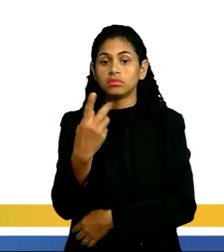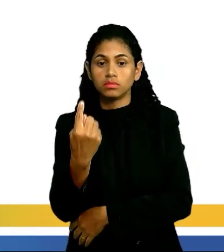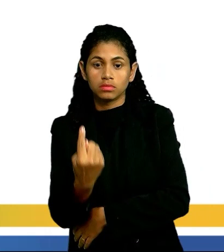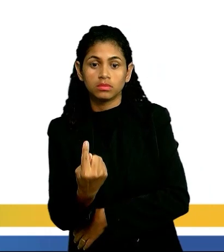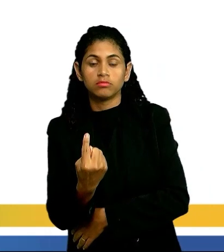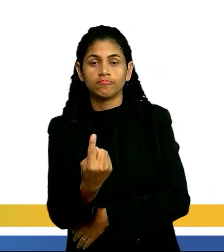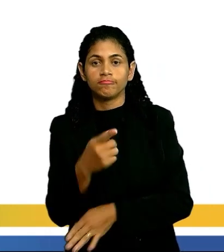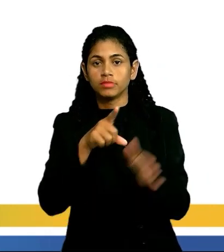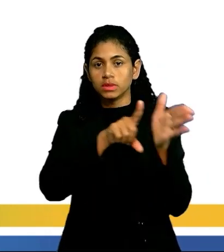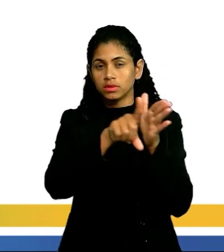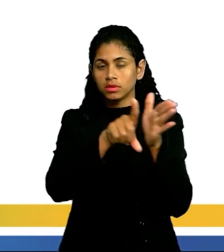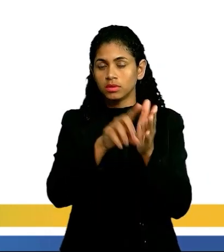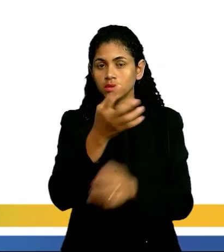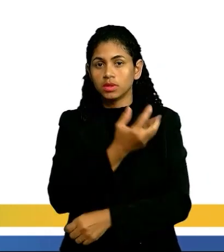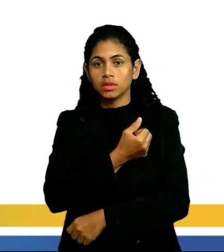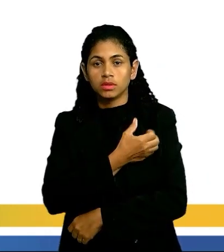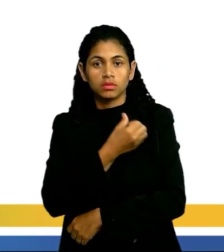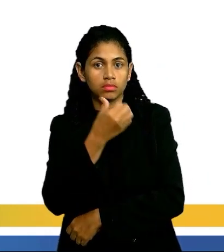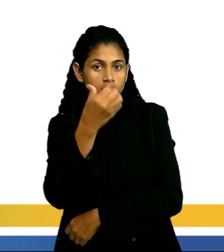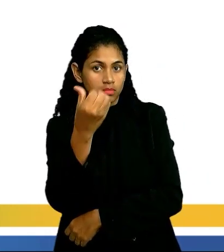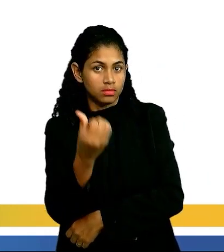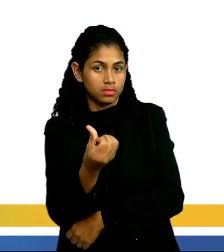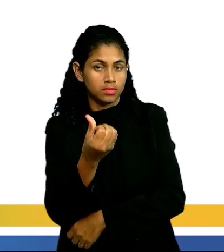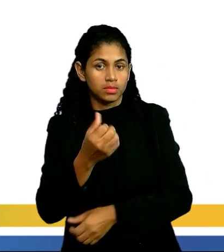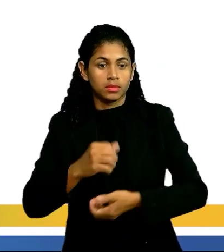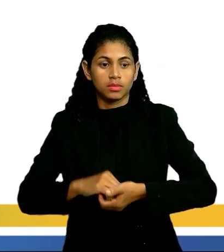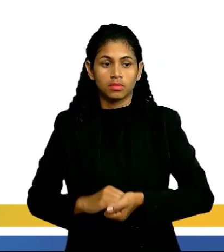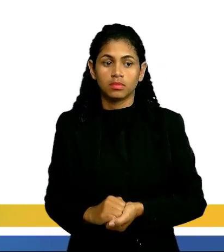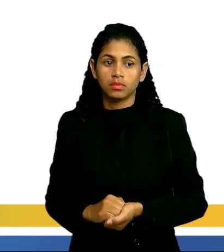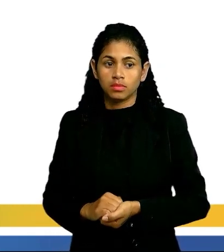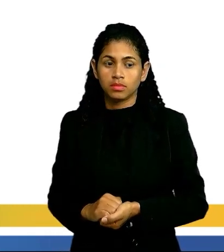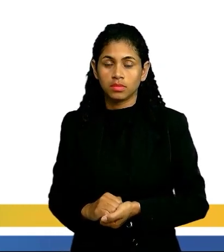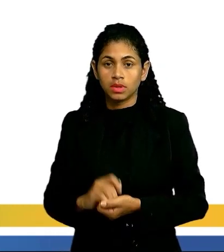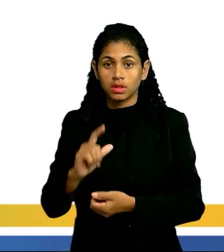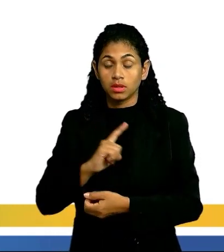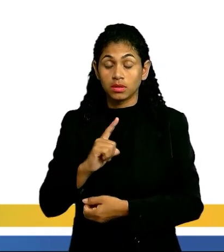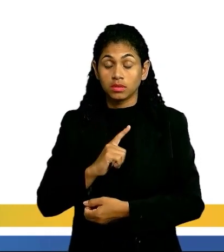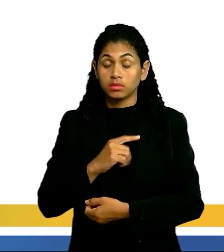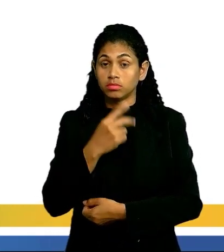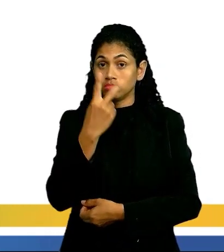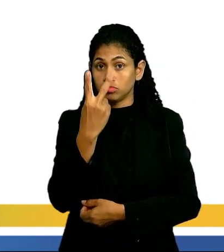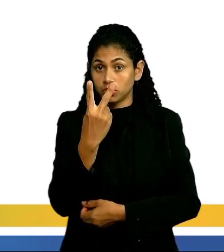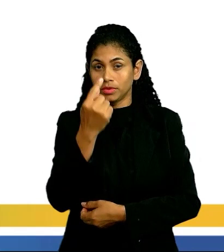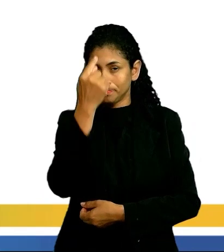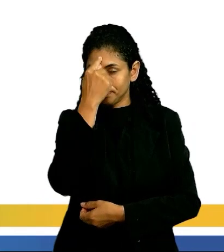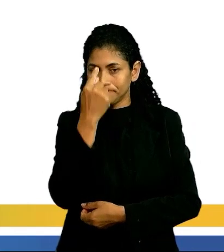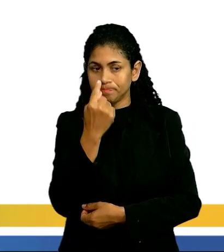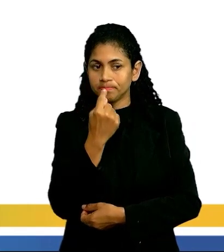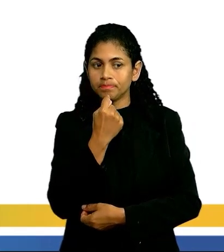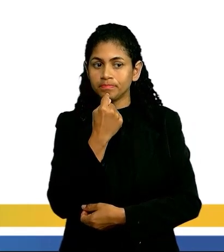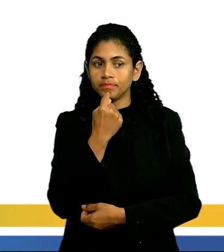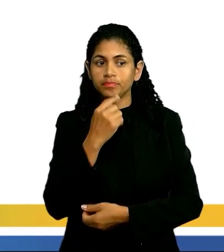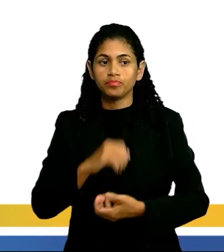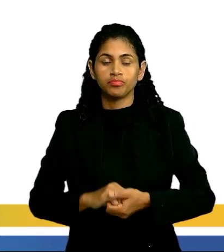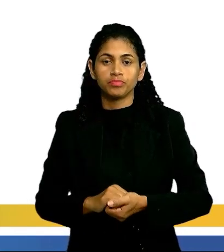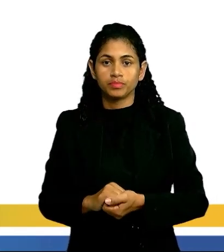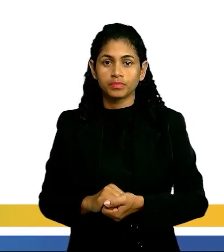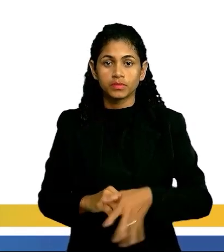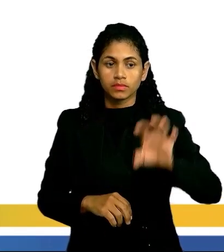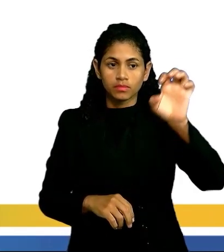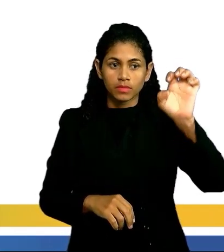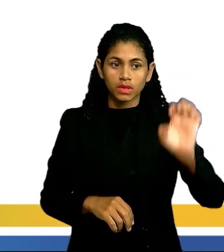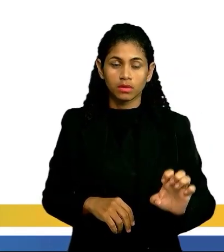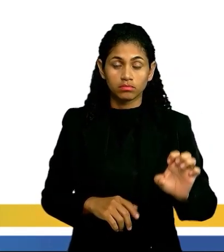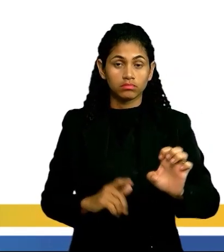de número 6. Pega aí o seu livro, né, e vamos conferir. Temos duas imagens. Na imagem da esquerda, nós temos